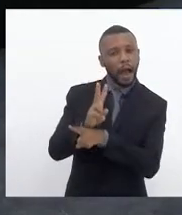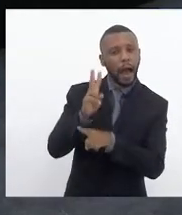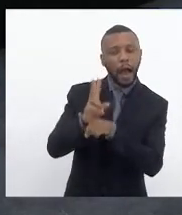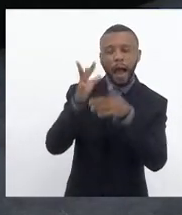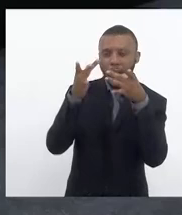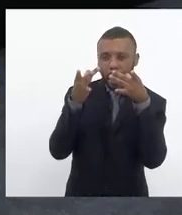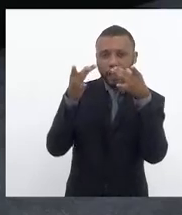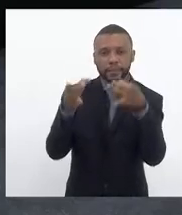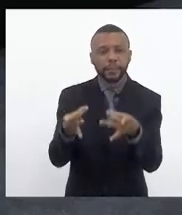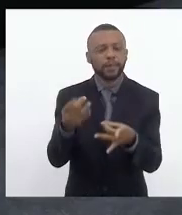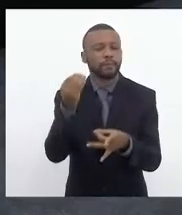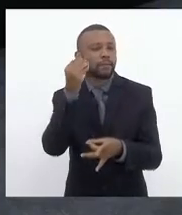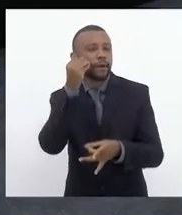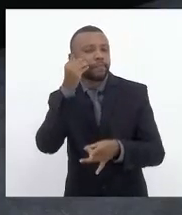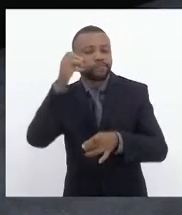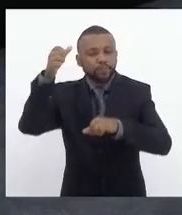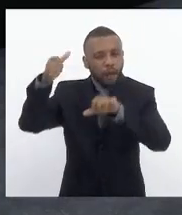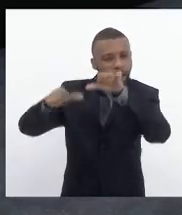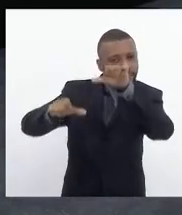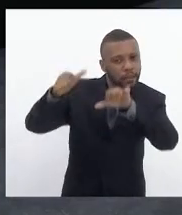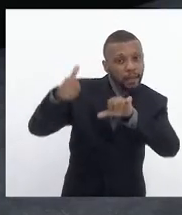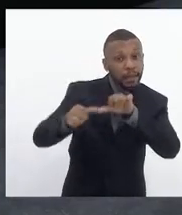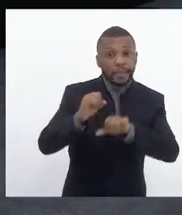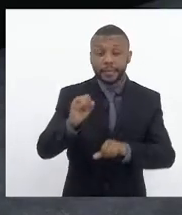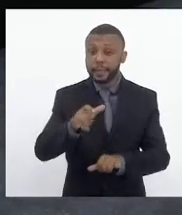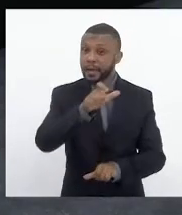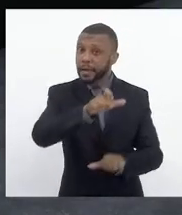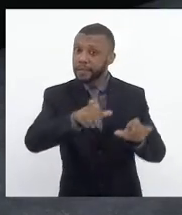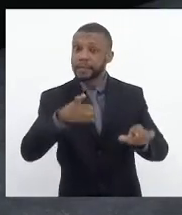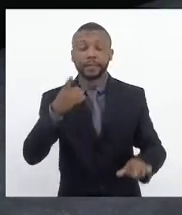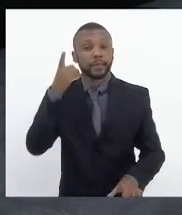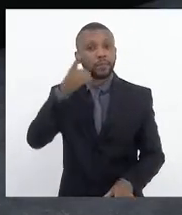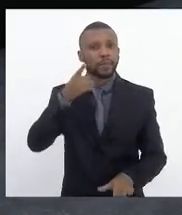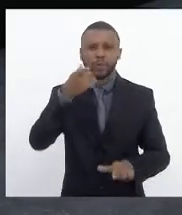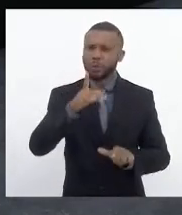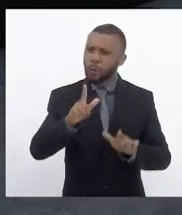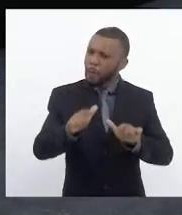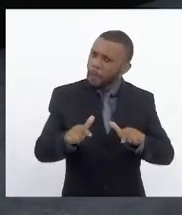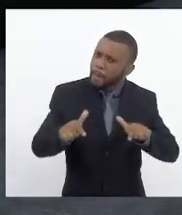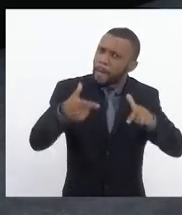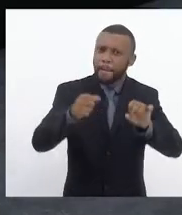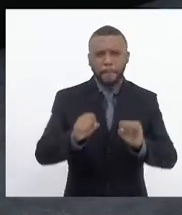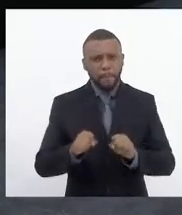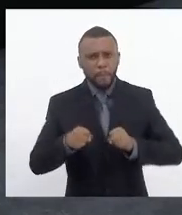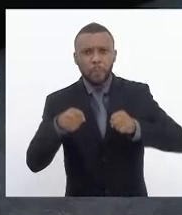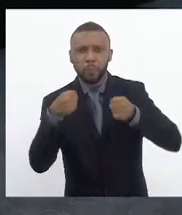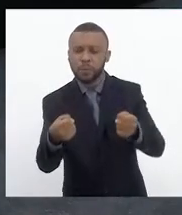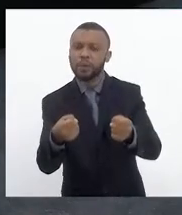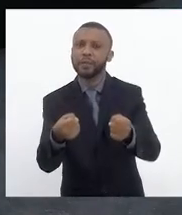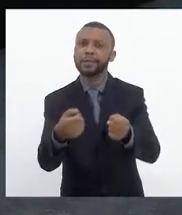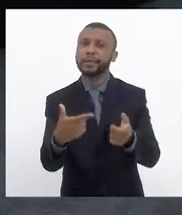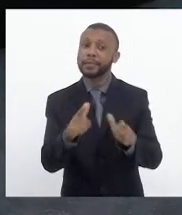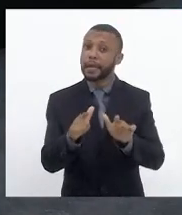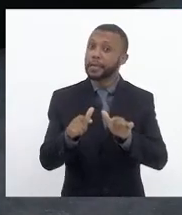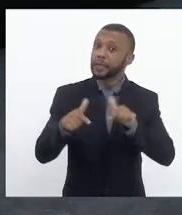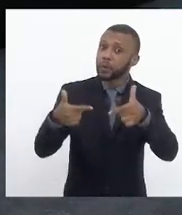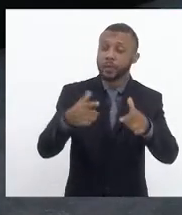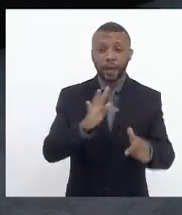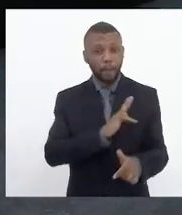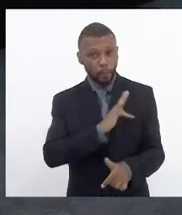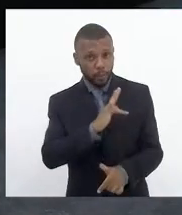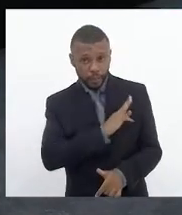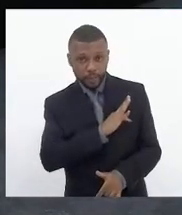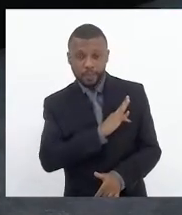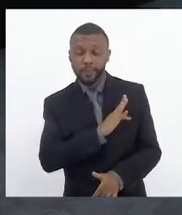para ver verificar se esses que defende se arvoram né na defesa das operações policiais vão